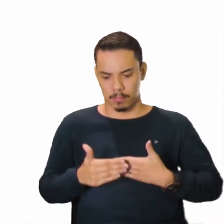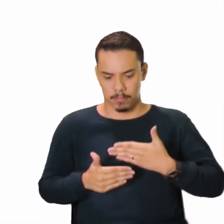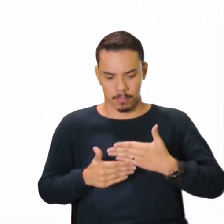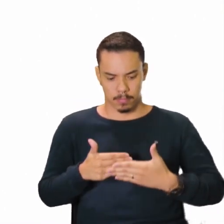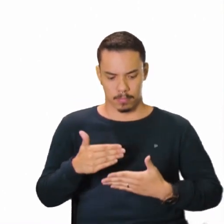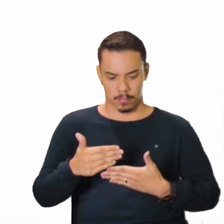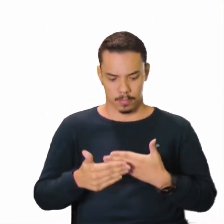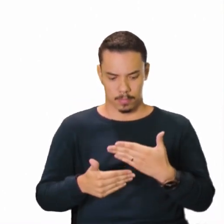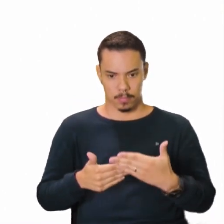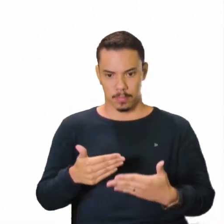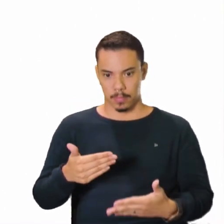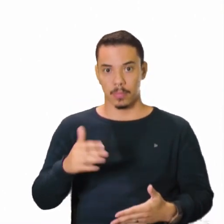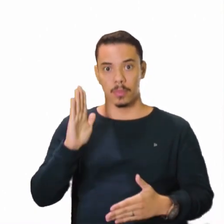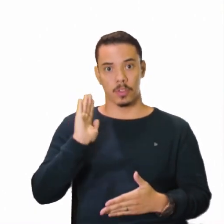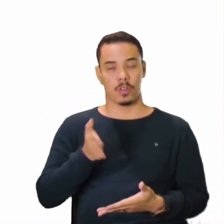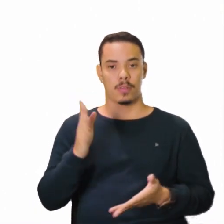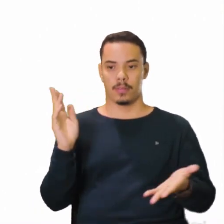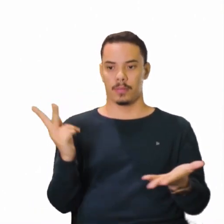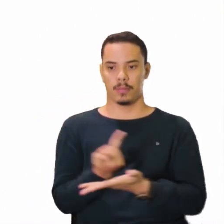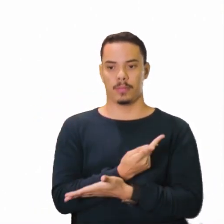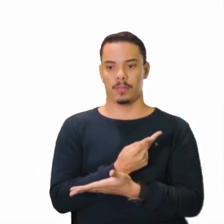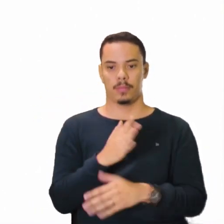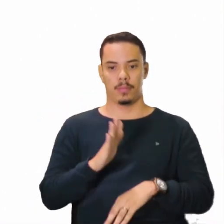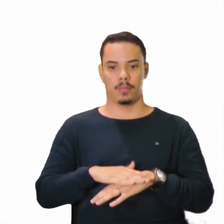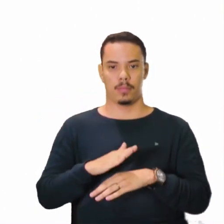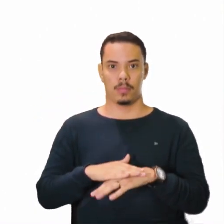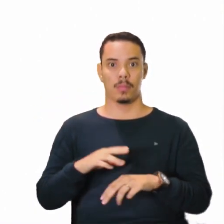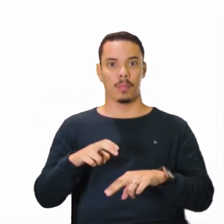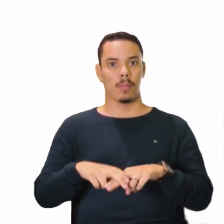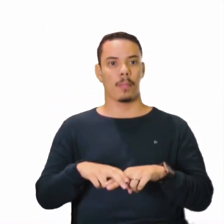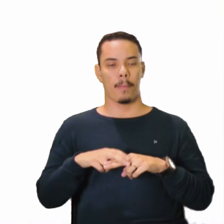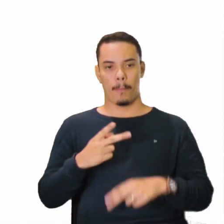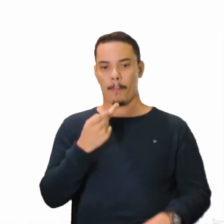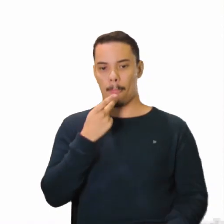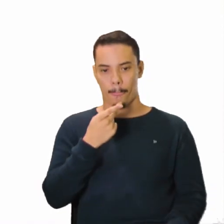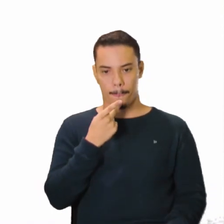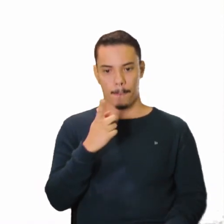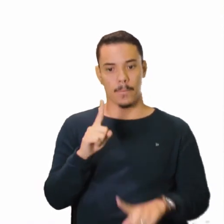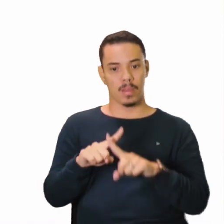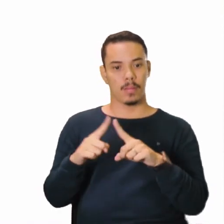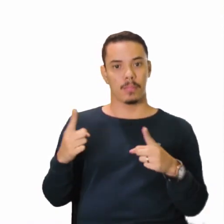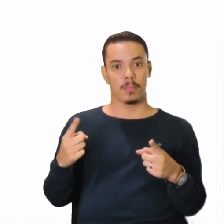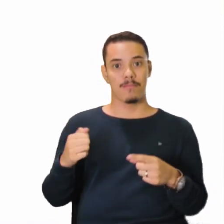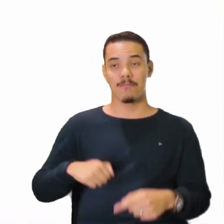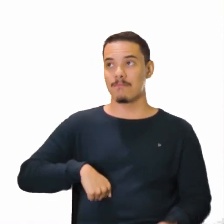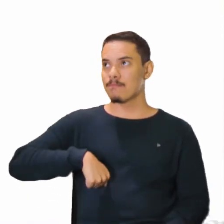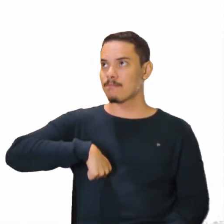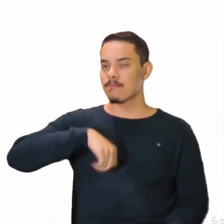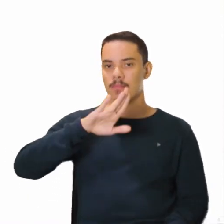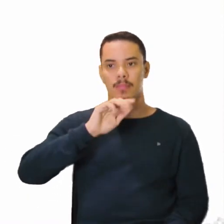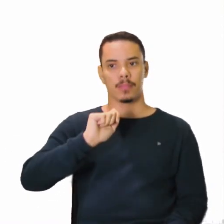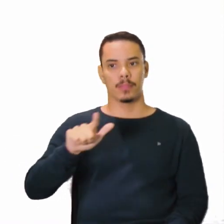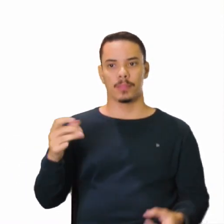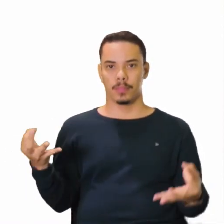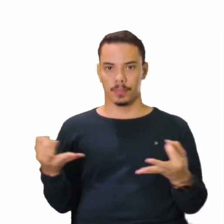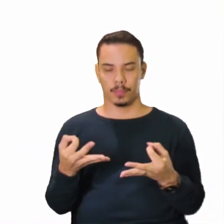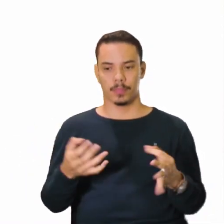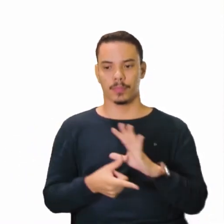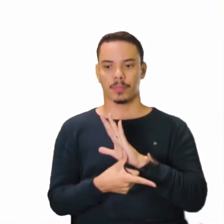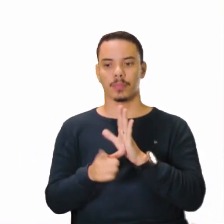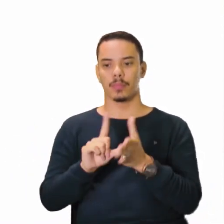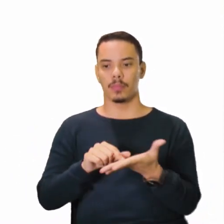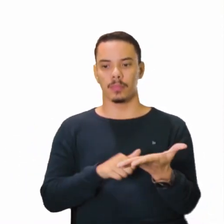né? Pisar. Então já aconteceu essa ação. Por isso que fala mais que perfeito. Antes de